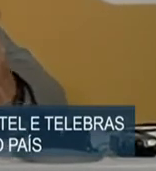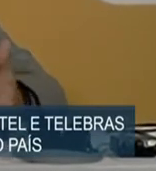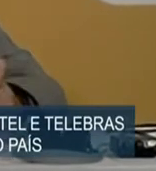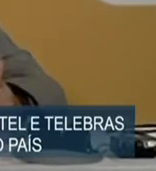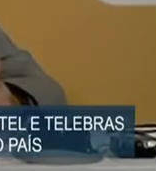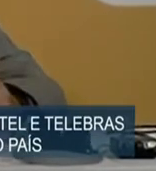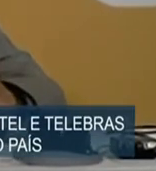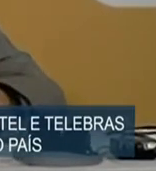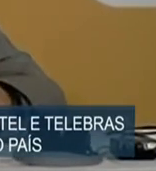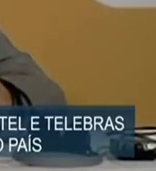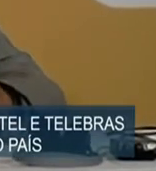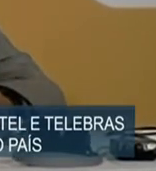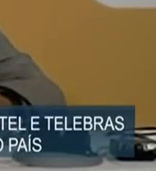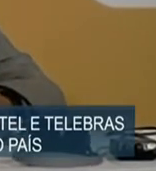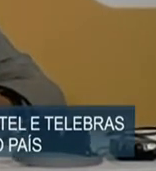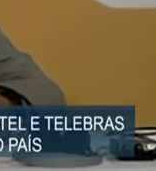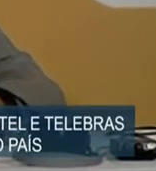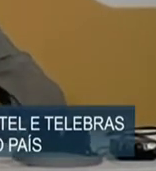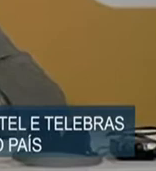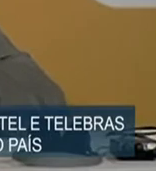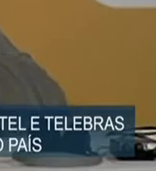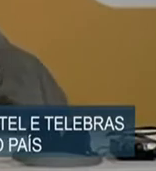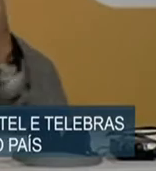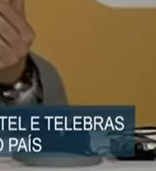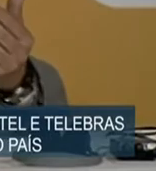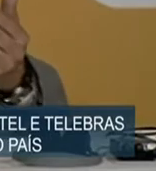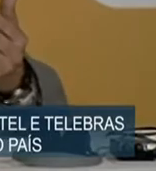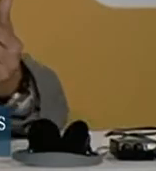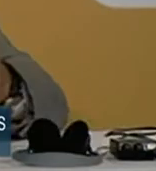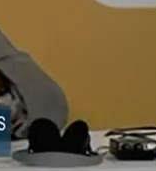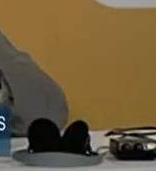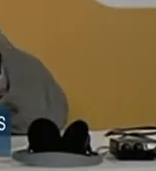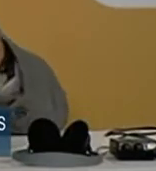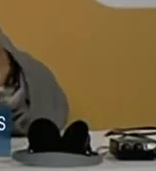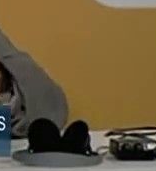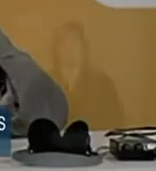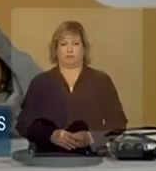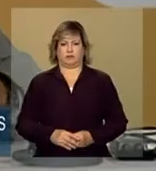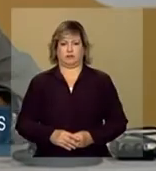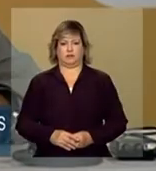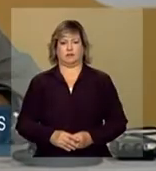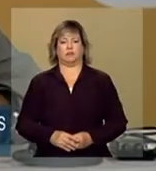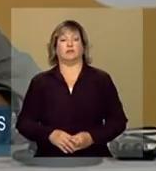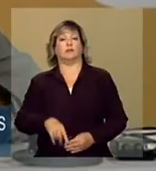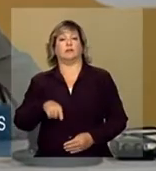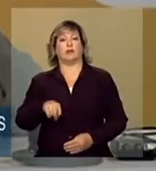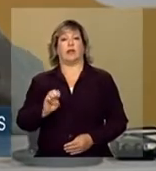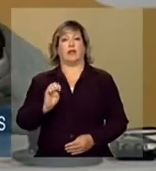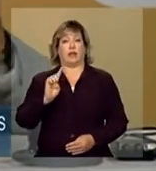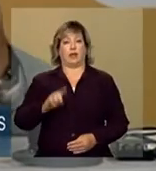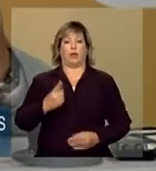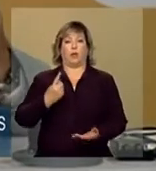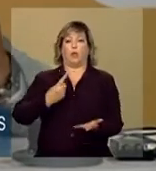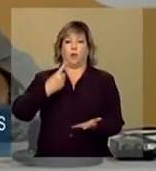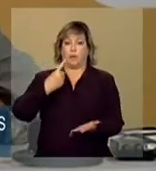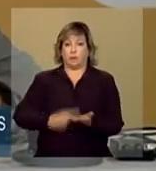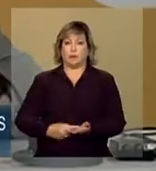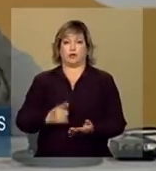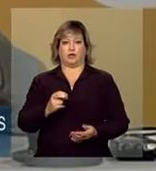Ela é, na sua origem, bastante ampla, é o compromisso geral do país das